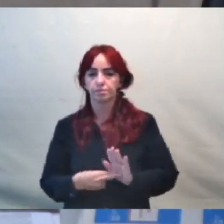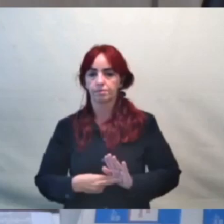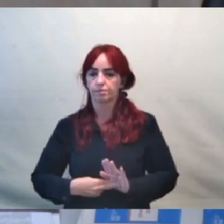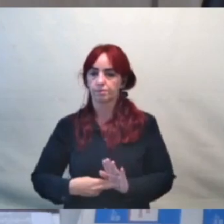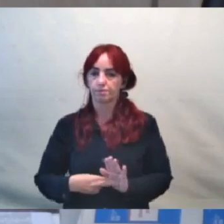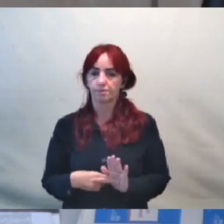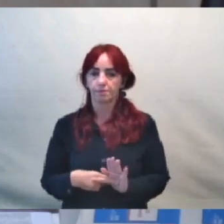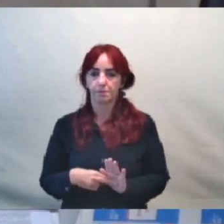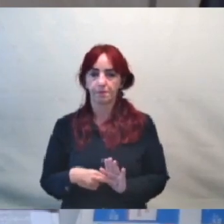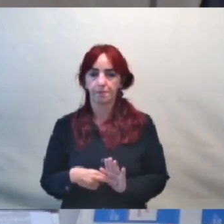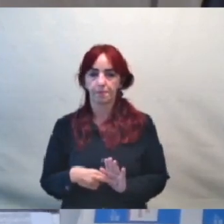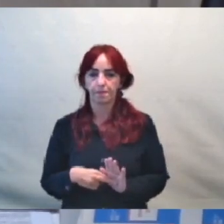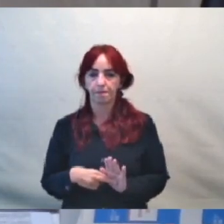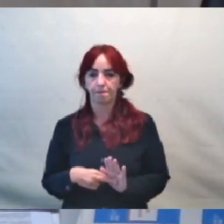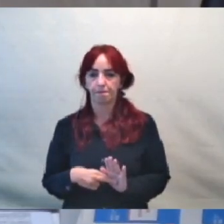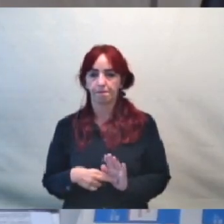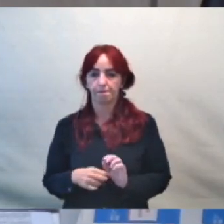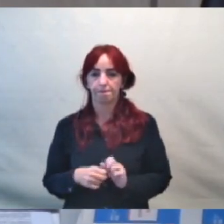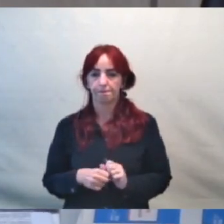Esse aqui é quem?